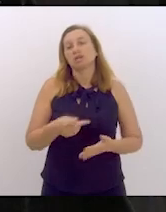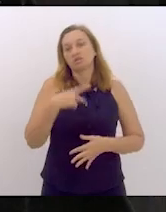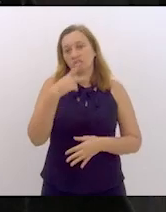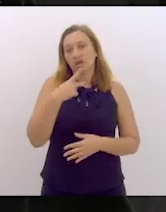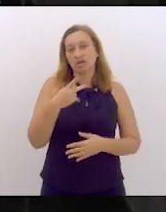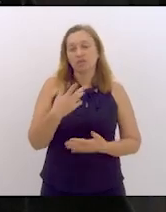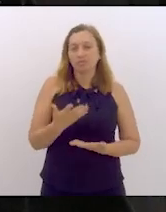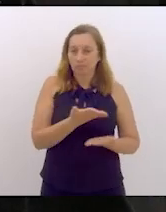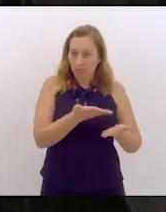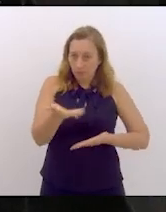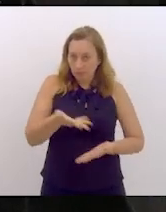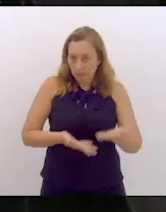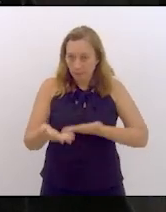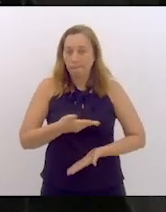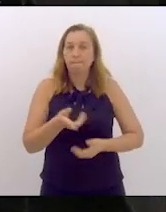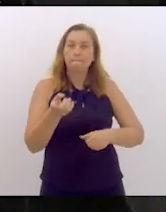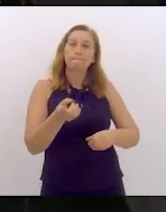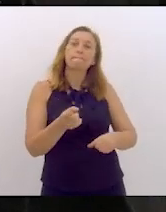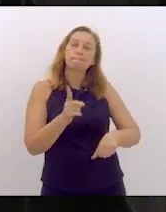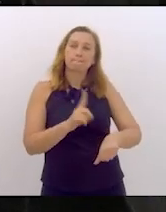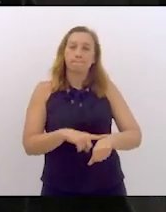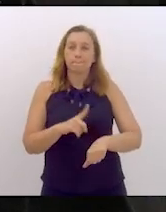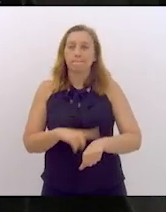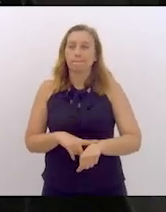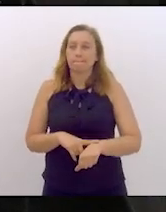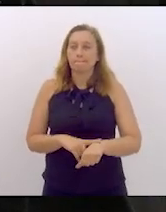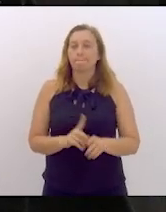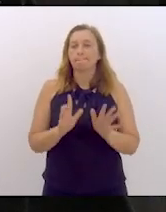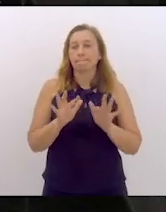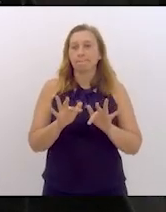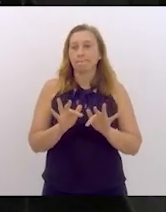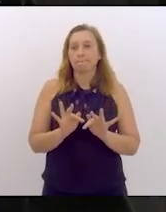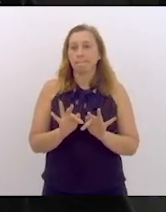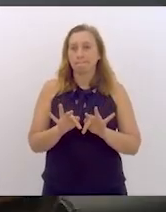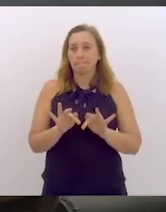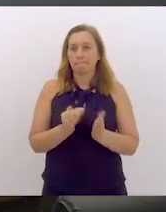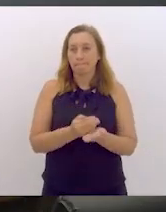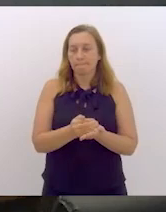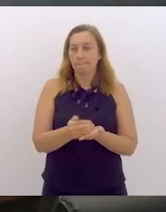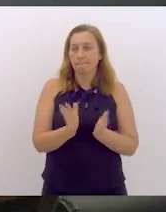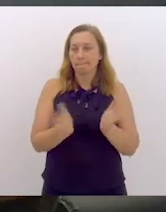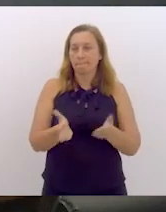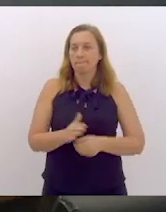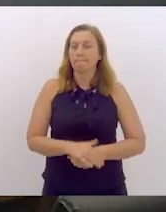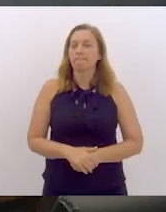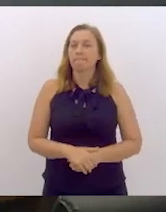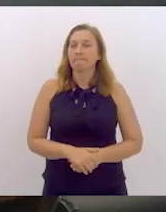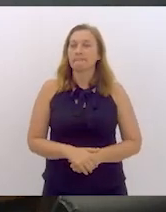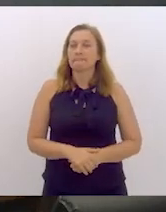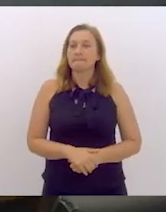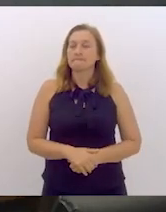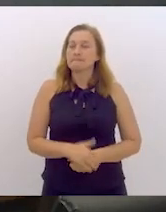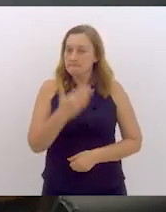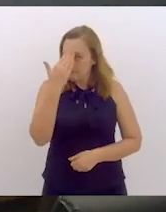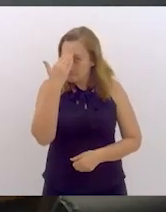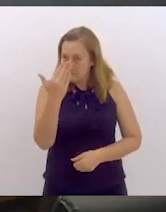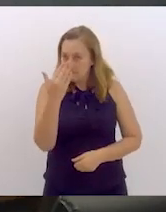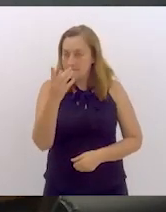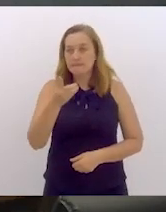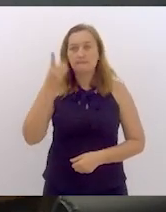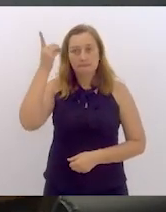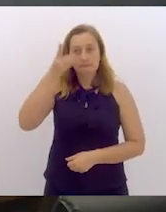elas questão acho que ele compartilhar nesta seção é do expediente final de hoje é muito